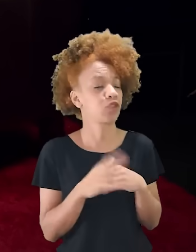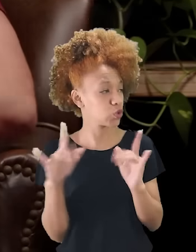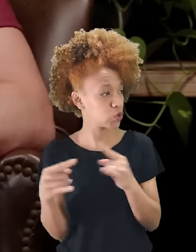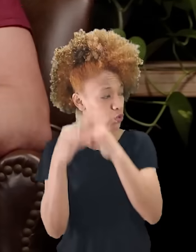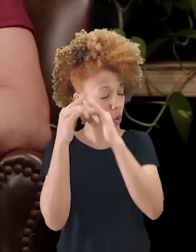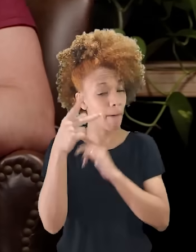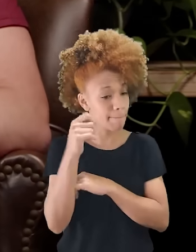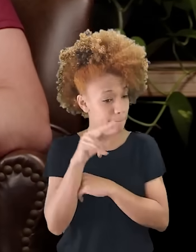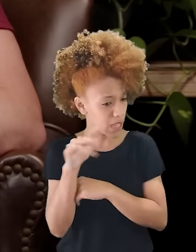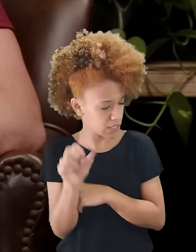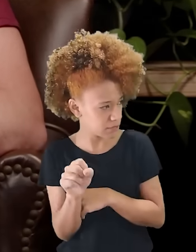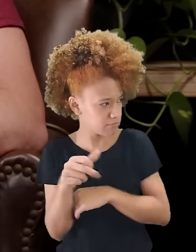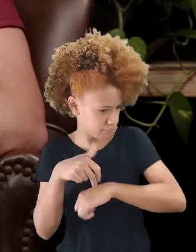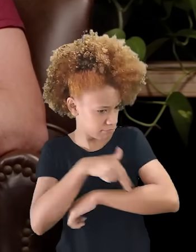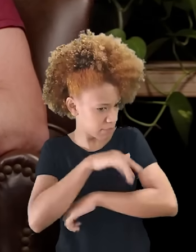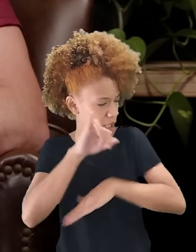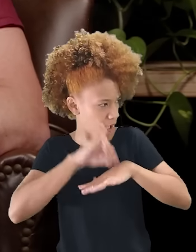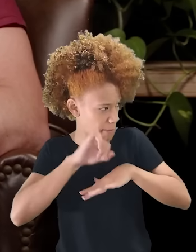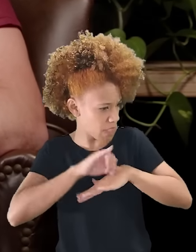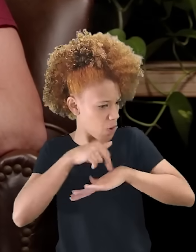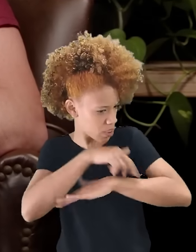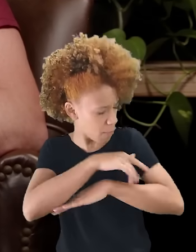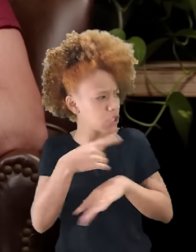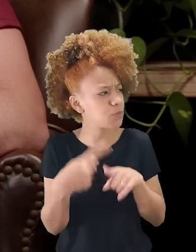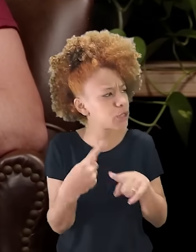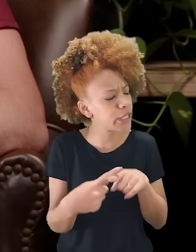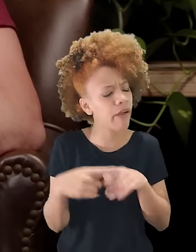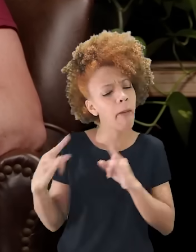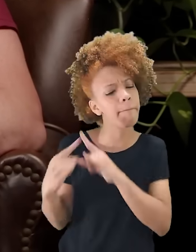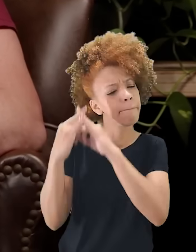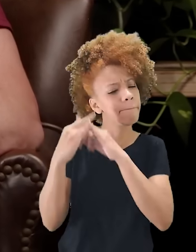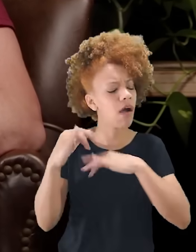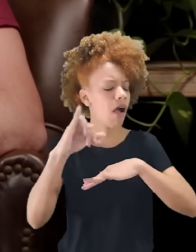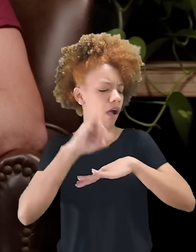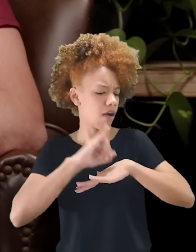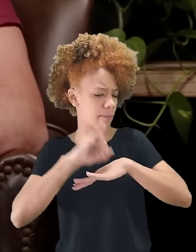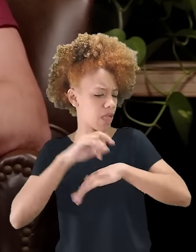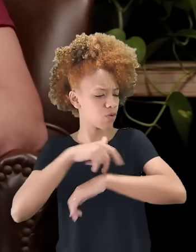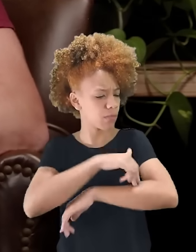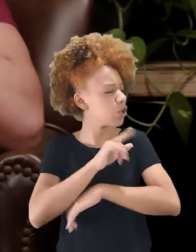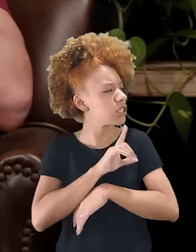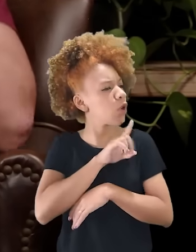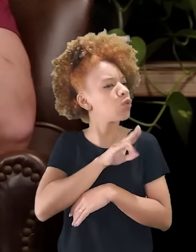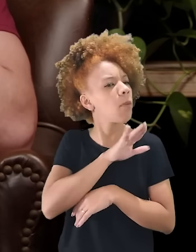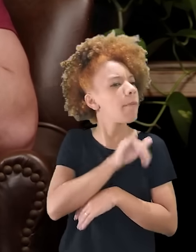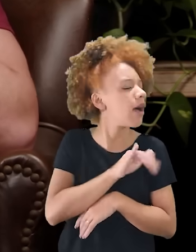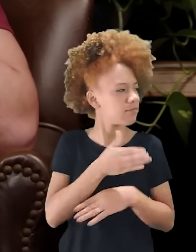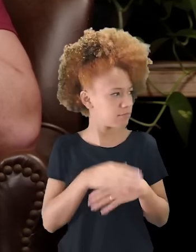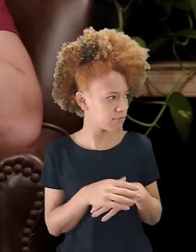Paris é a capital da moda é Paris e por que Paris se torna a capital da moda Por que não Dubai Por que que